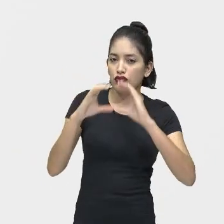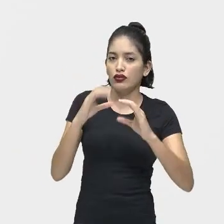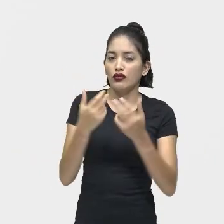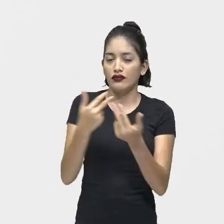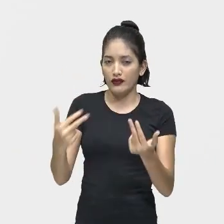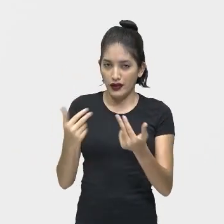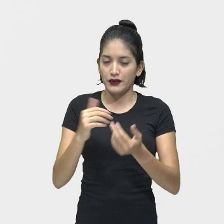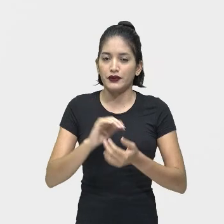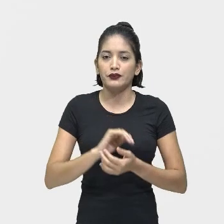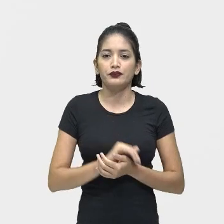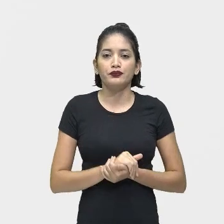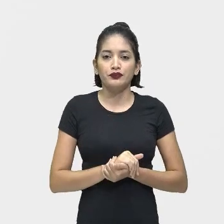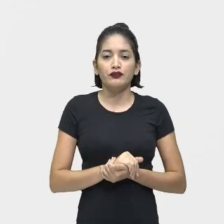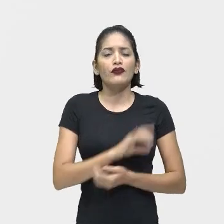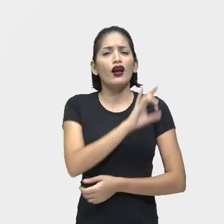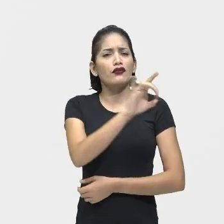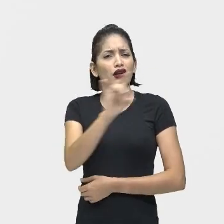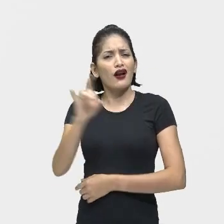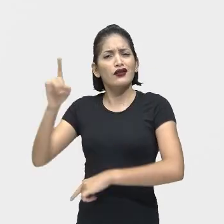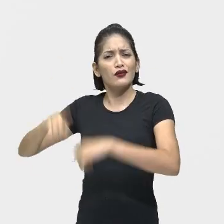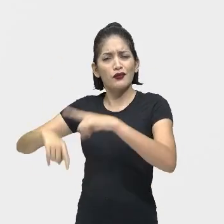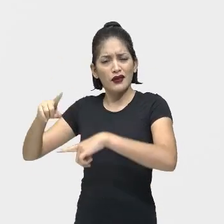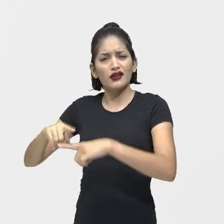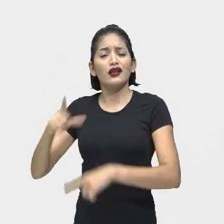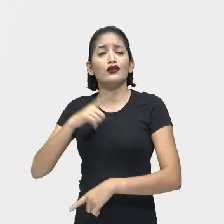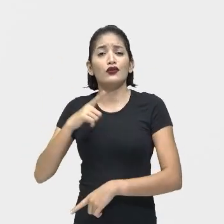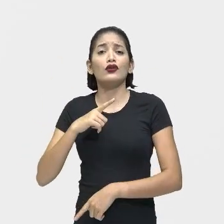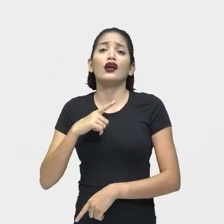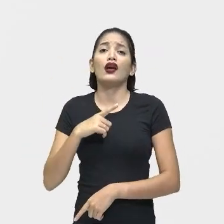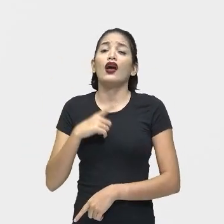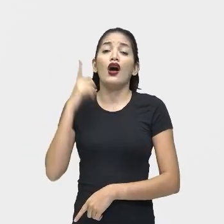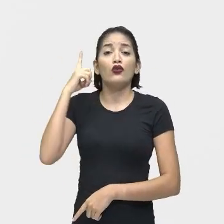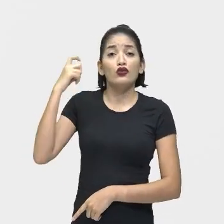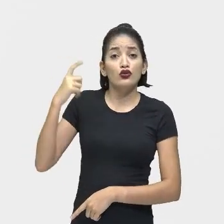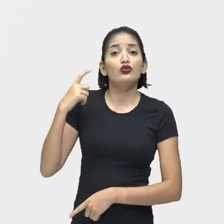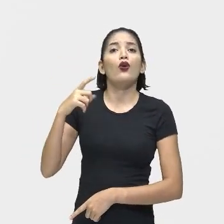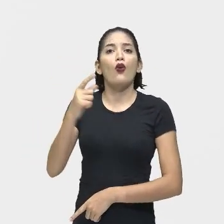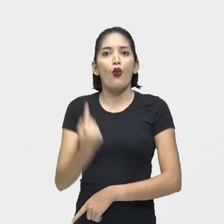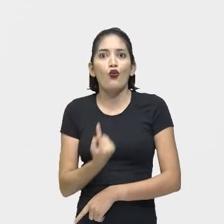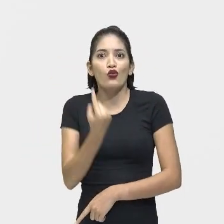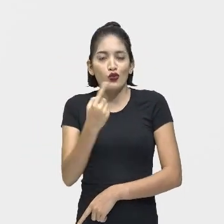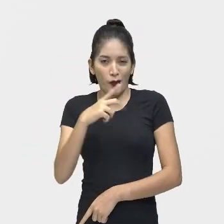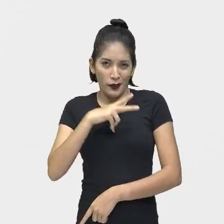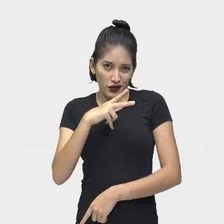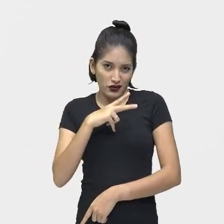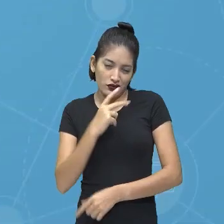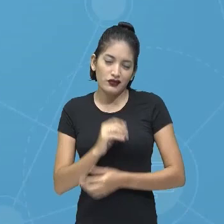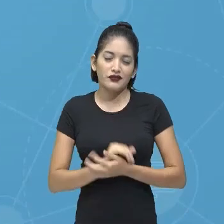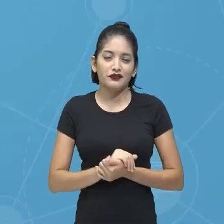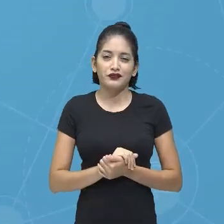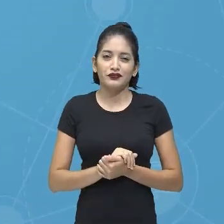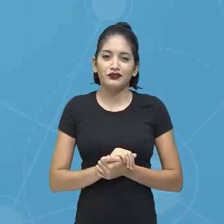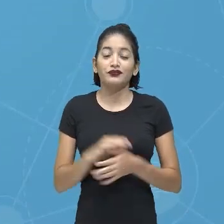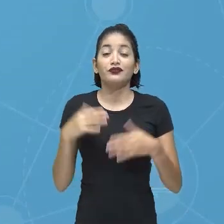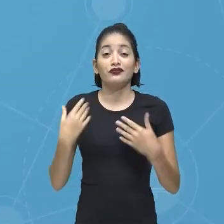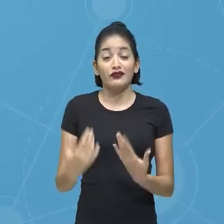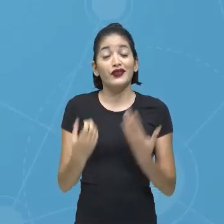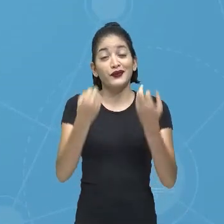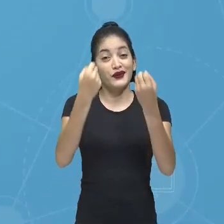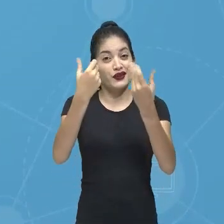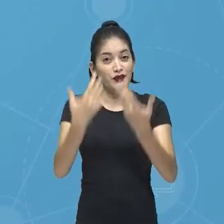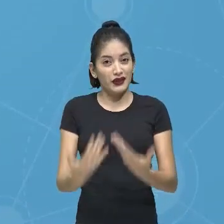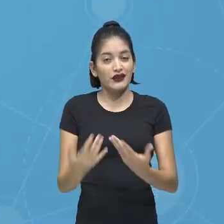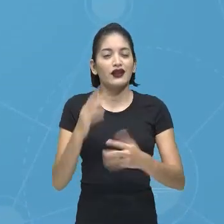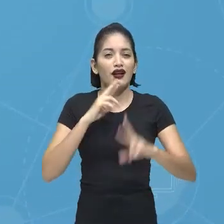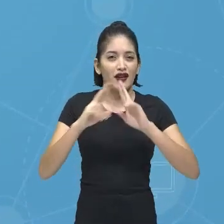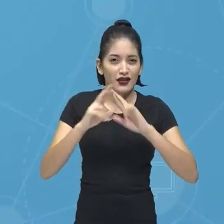o soprano do tenor. Cada objeto ou material possui um timbre que é único. Então, meus queridos, esse aí foi os comentários,